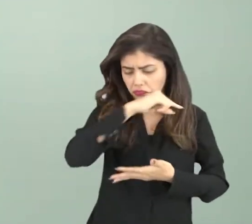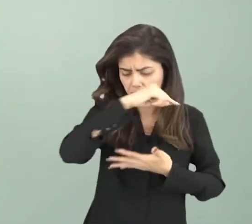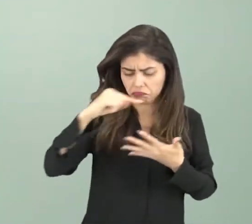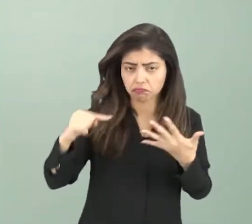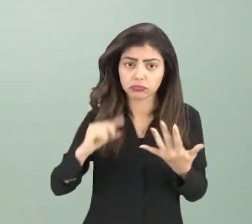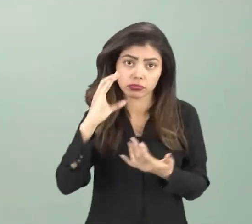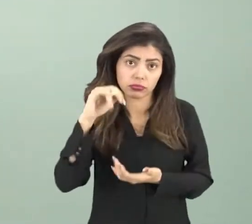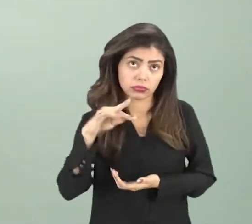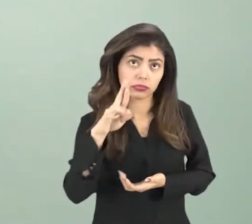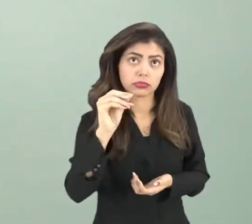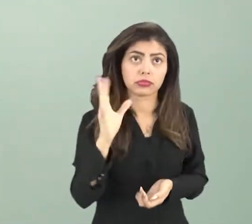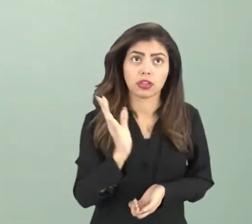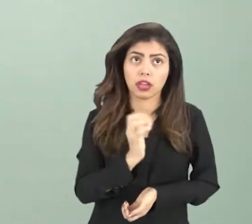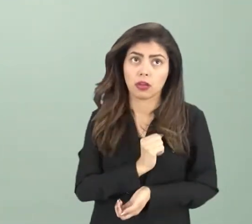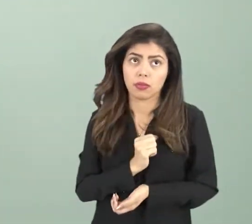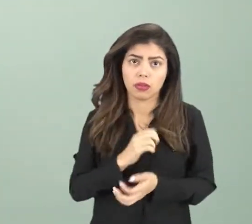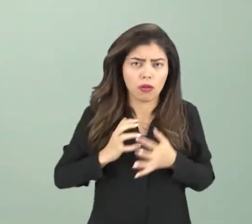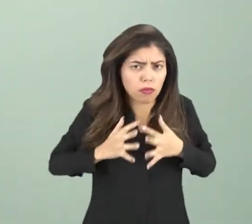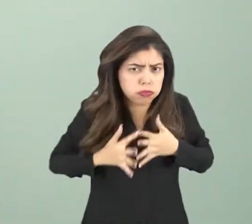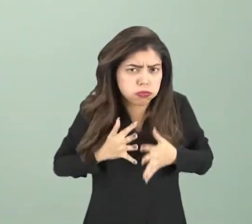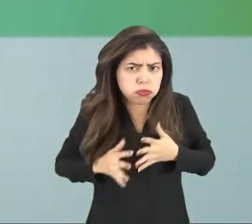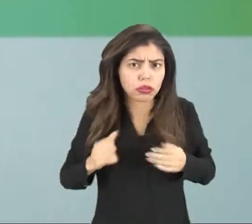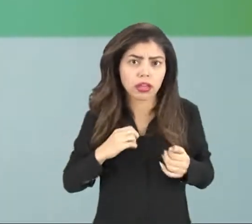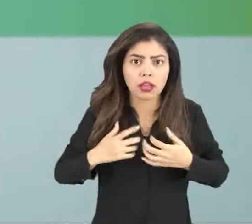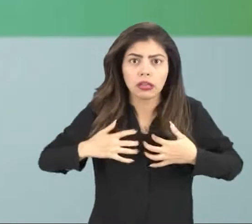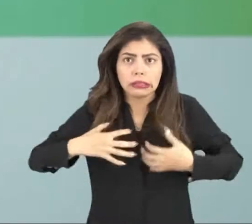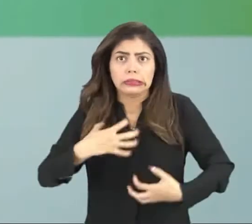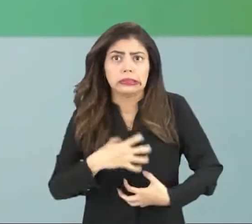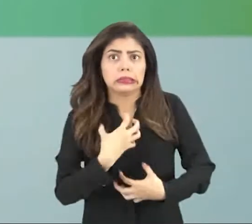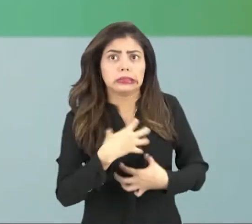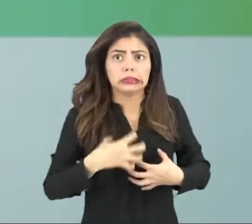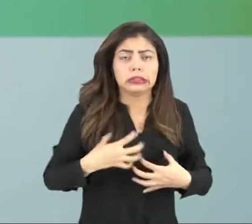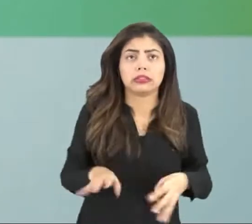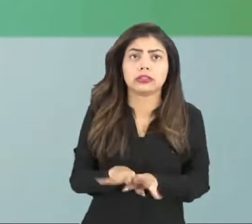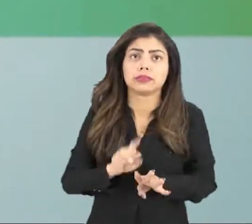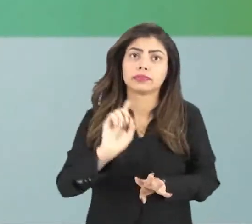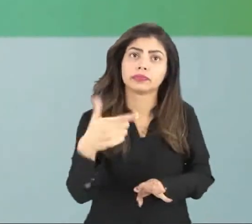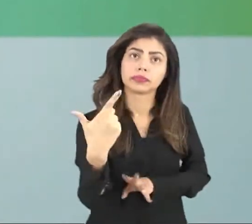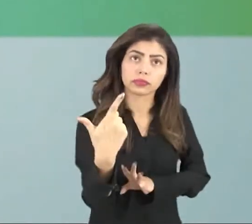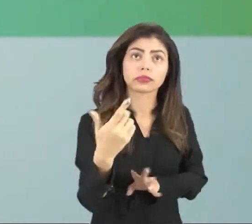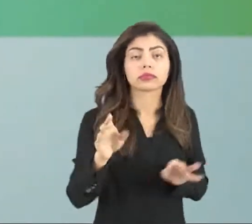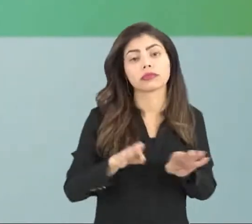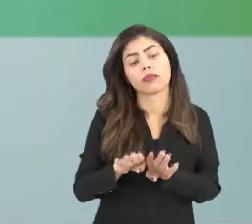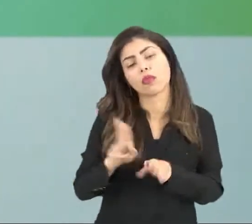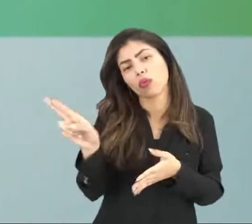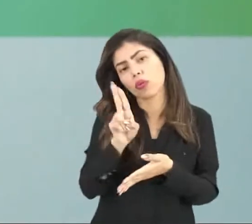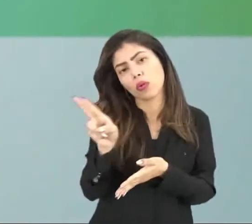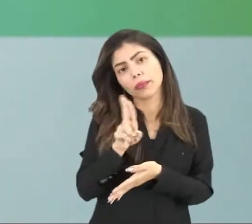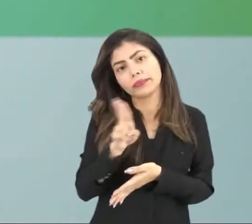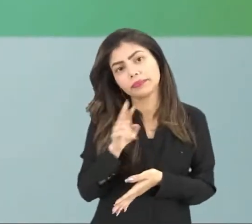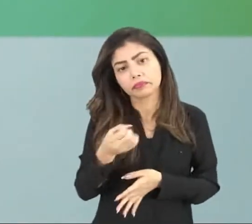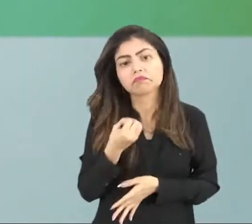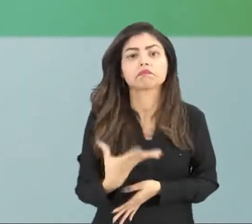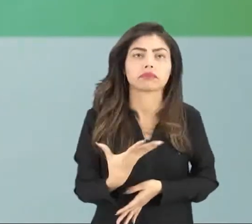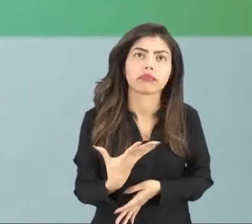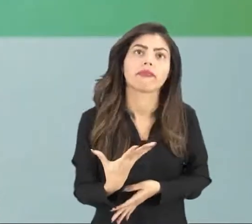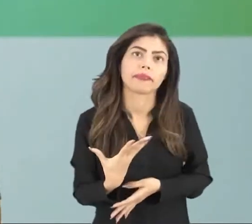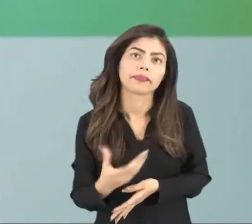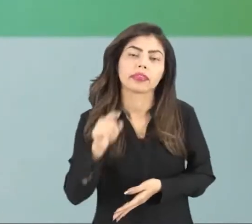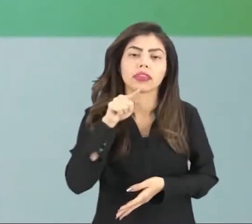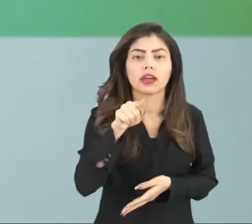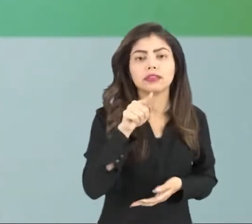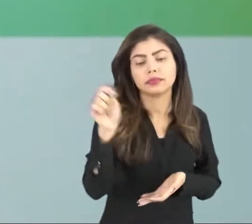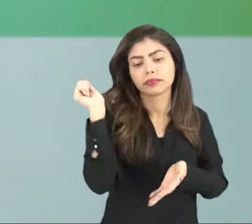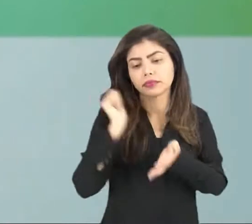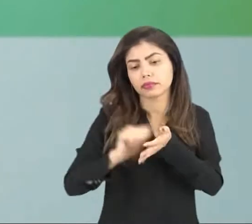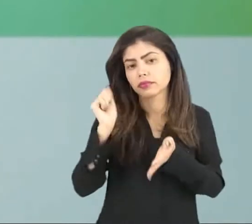eu já falei mesmo, amor, terror, suspense, conto de fadas, fantásticos. E tem o nome de alguns caras que são excelentes. E para você que vai